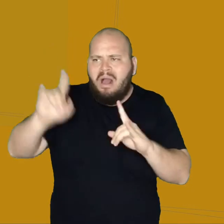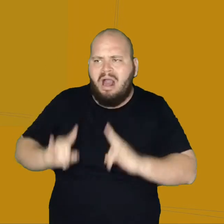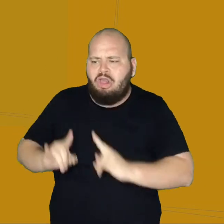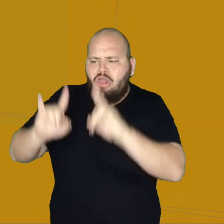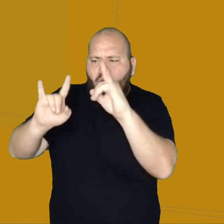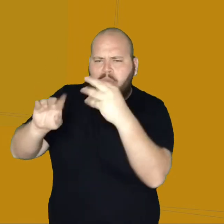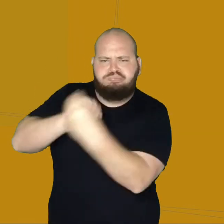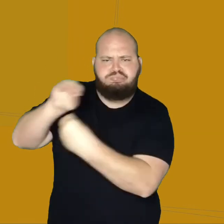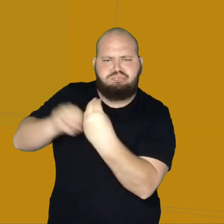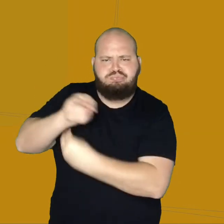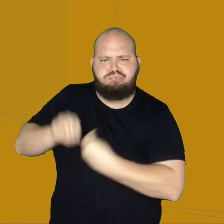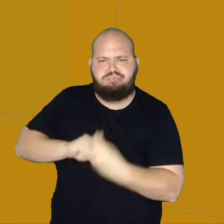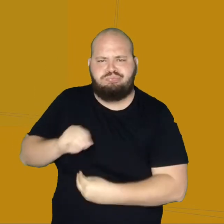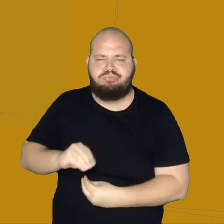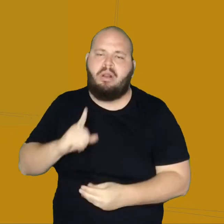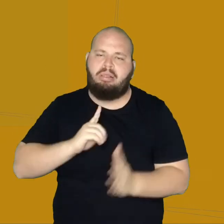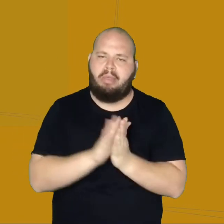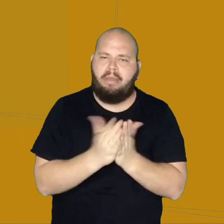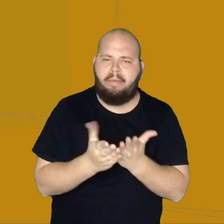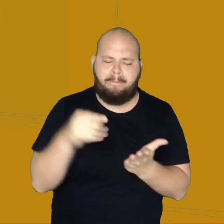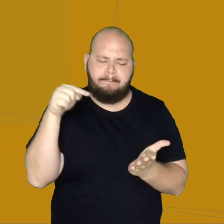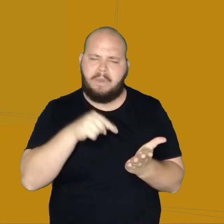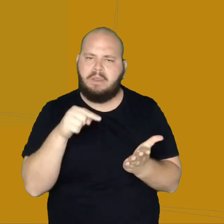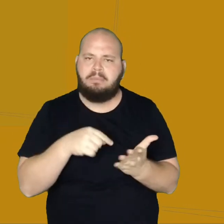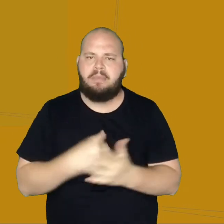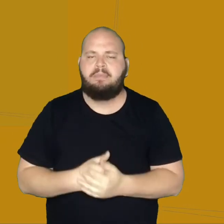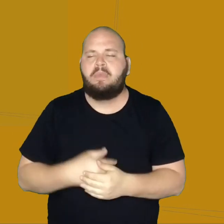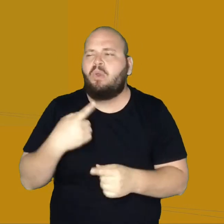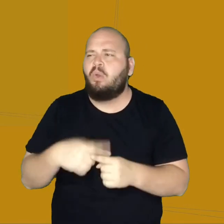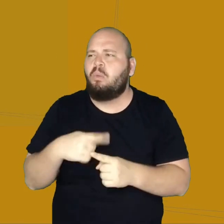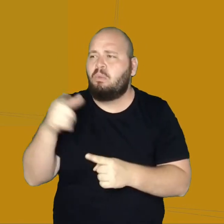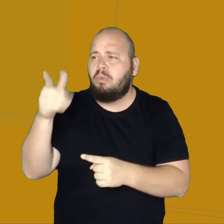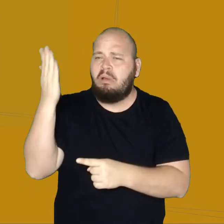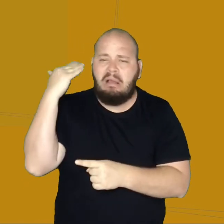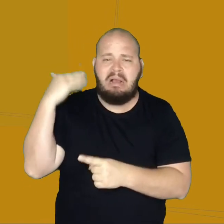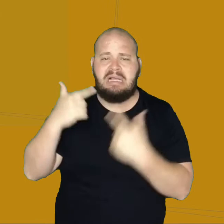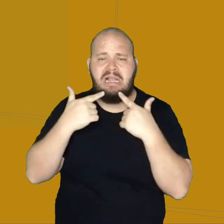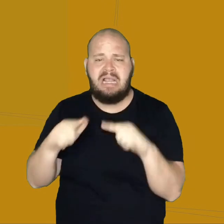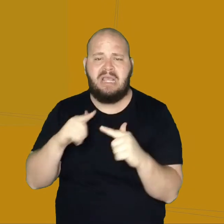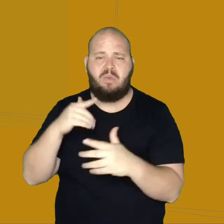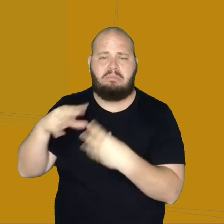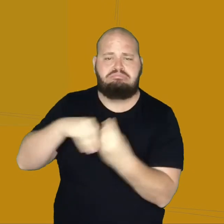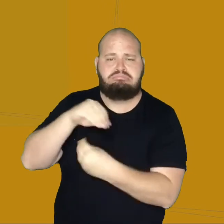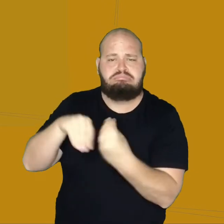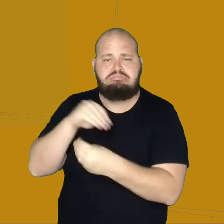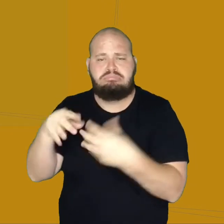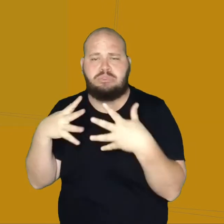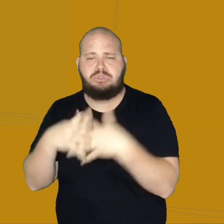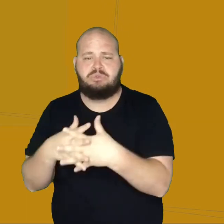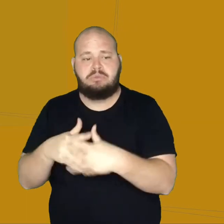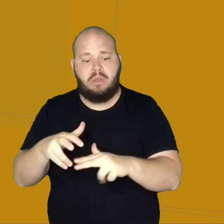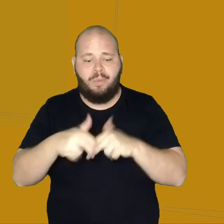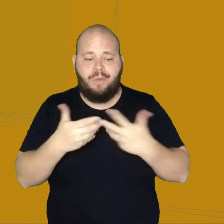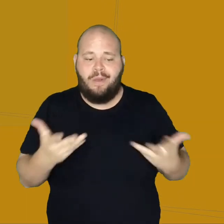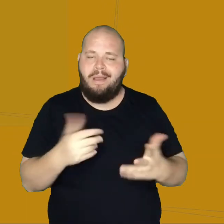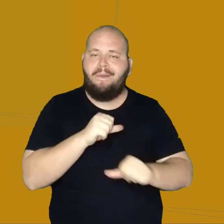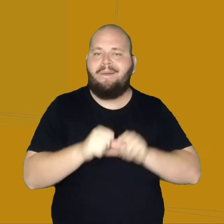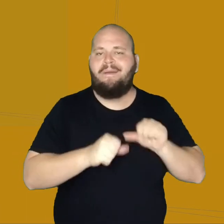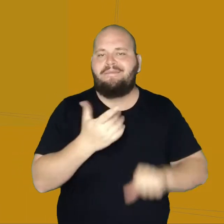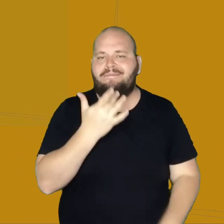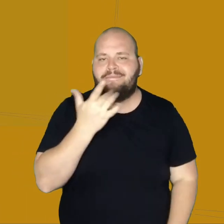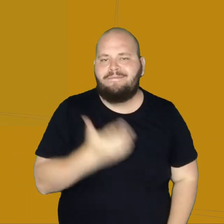dias louco e só em um asilo de alienados. Quer maior contraste com a finalidade original da crônica do que esse? Espero ter